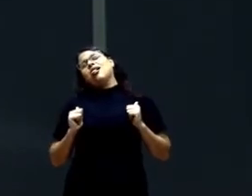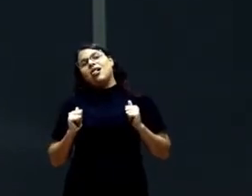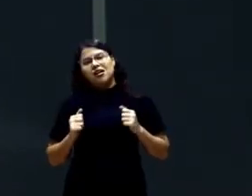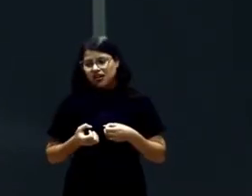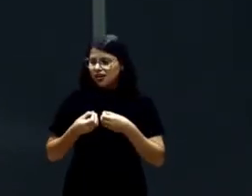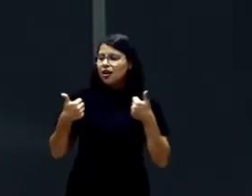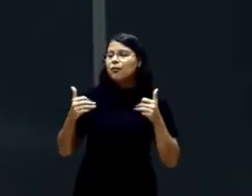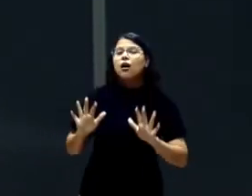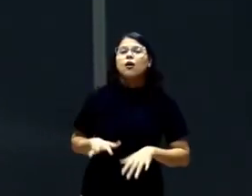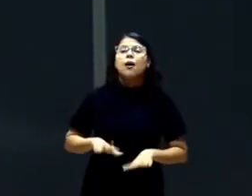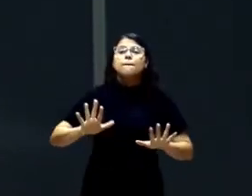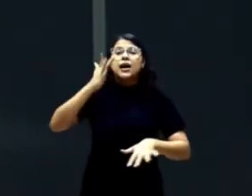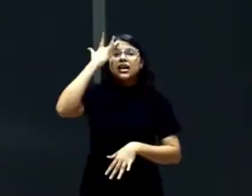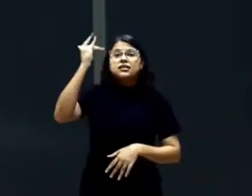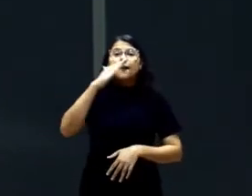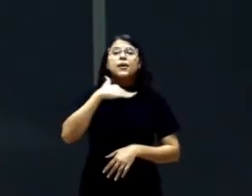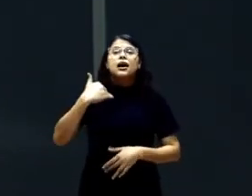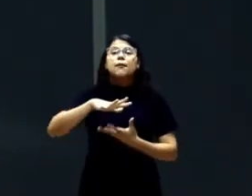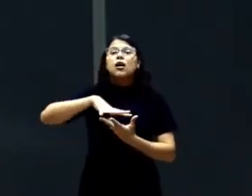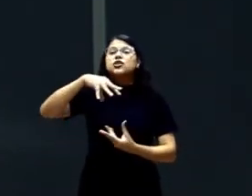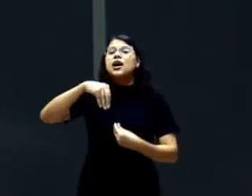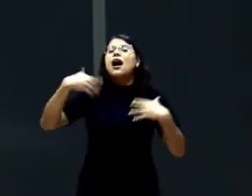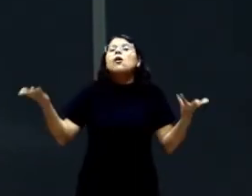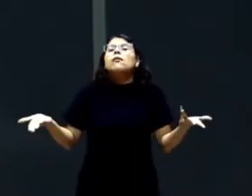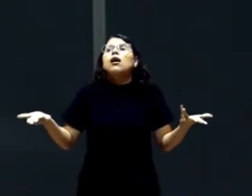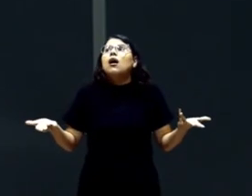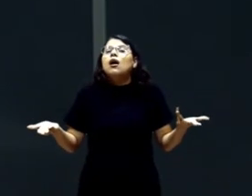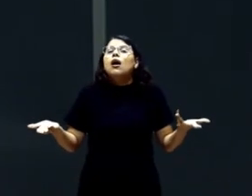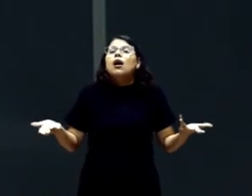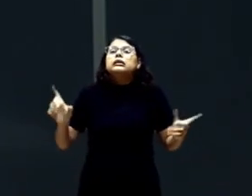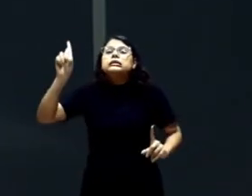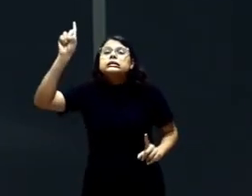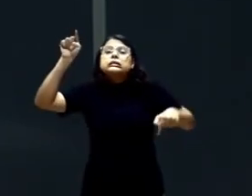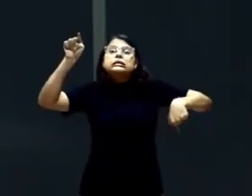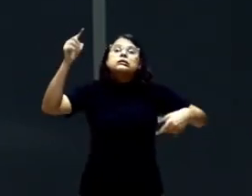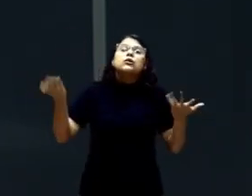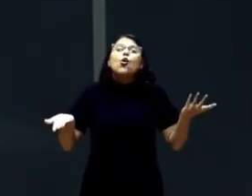Vão pedir a sua alma essa noite. E aí?